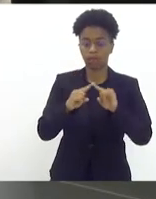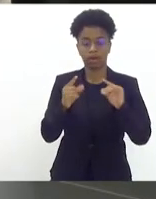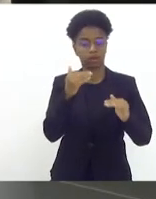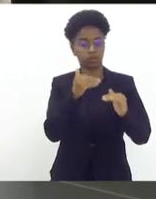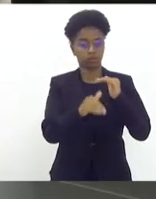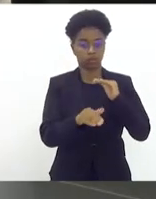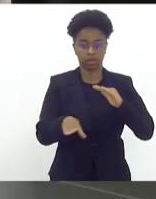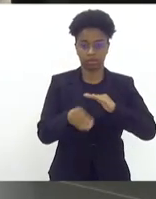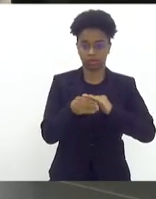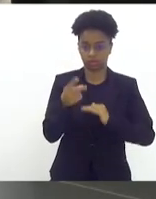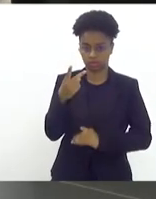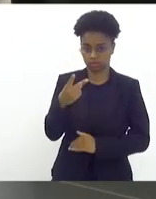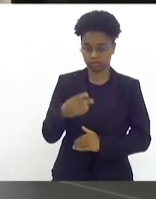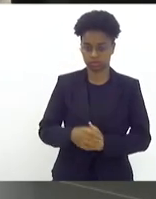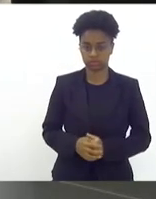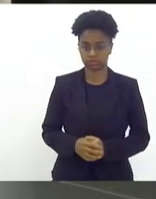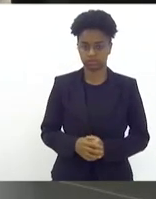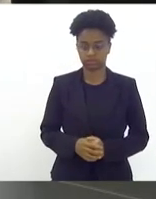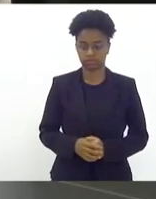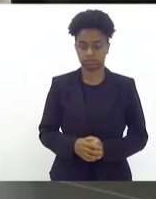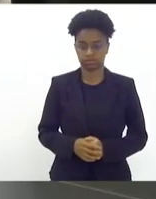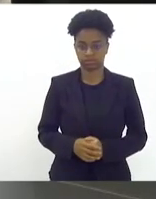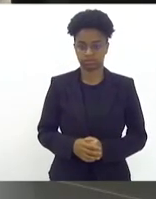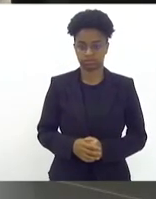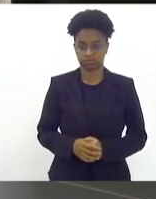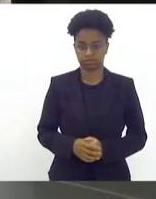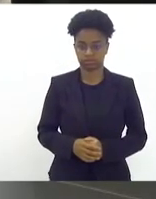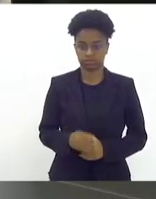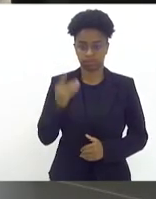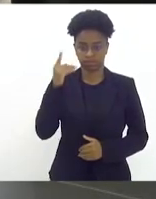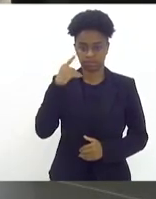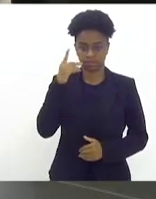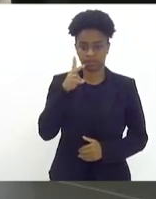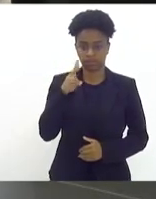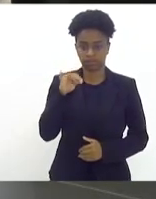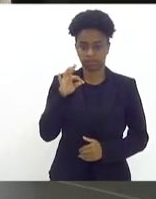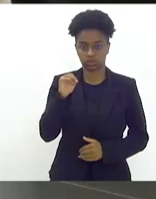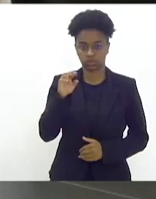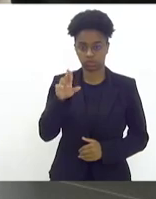emenda 2 do deputado Vitor Júnior. Esse